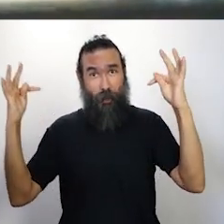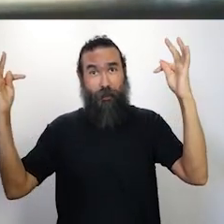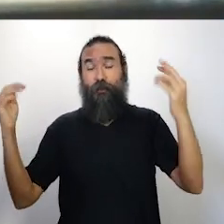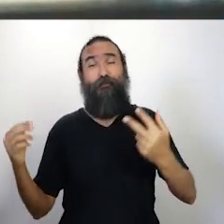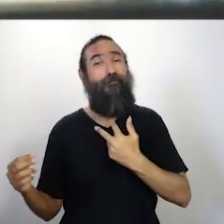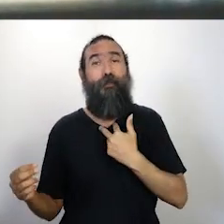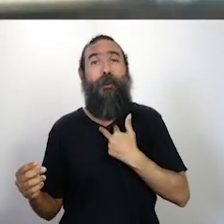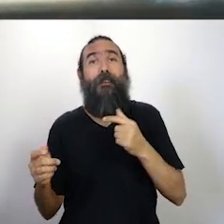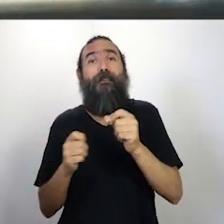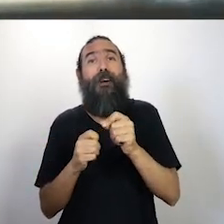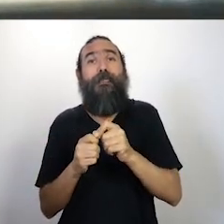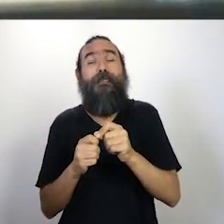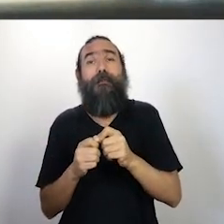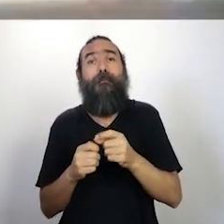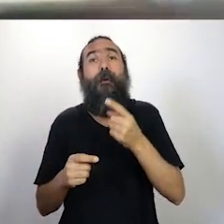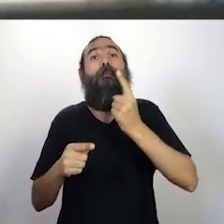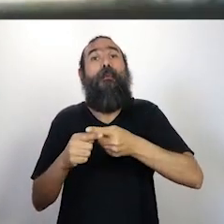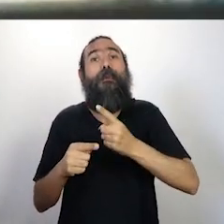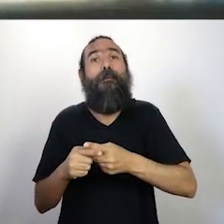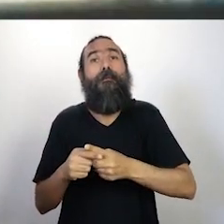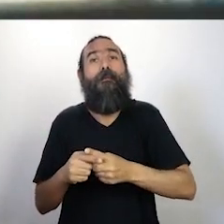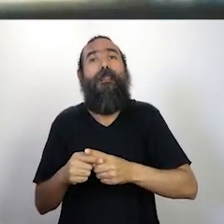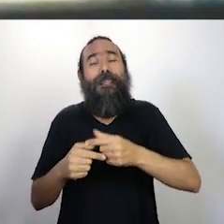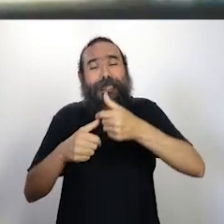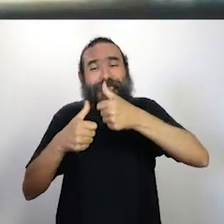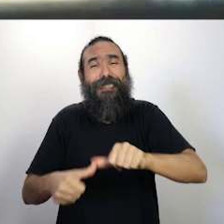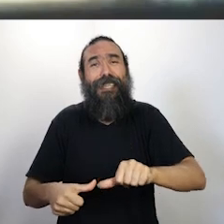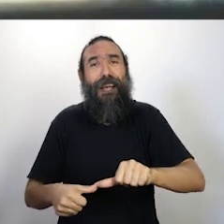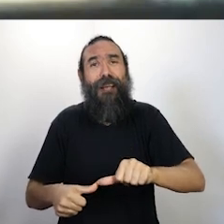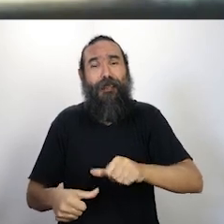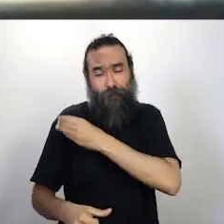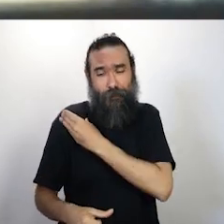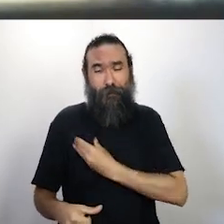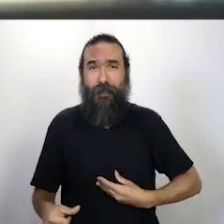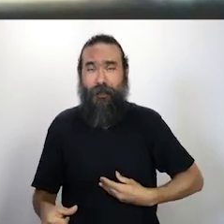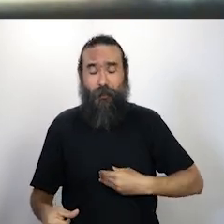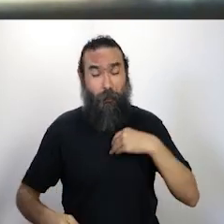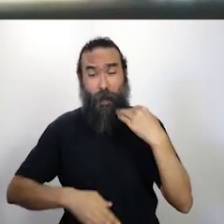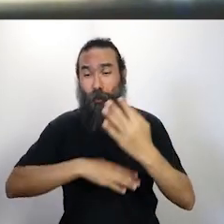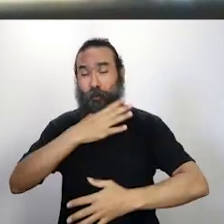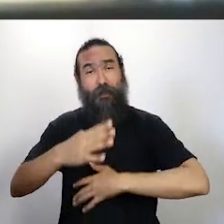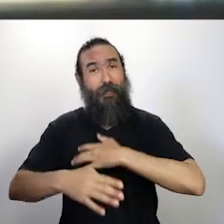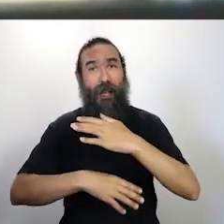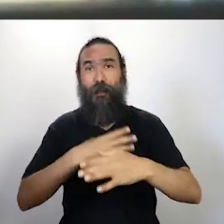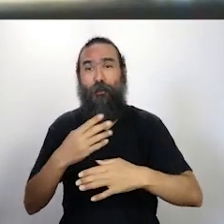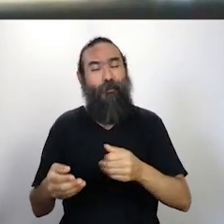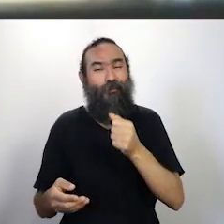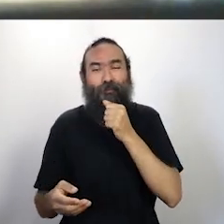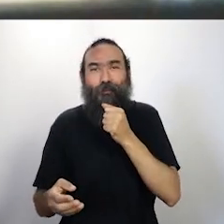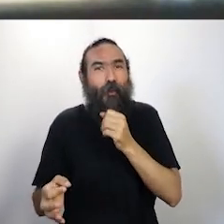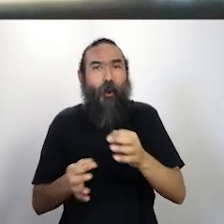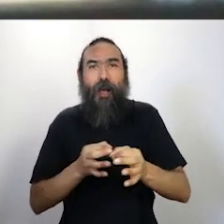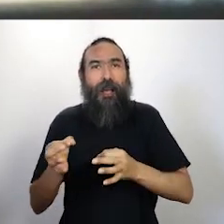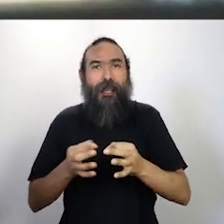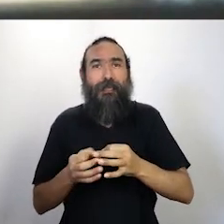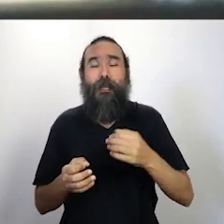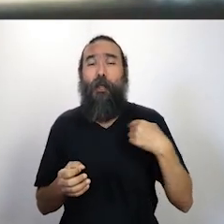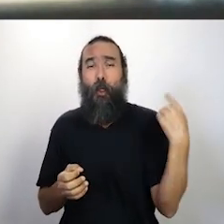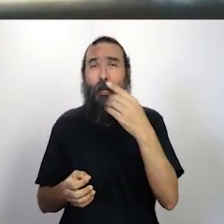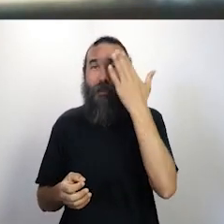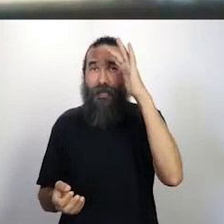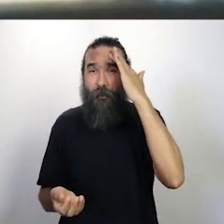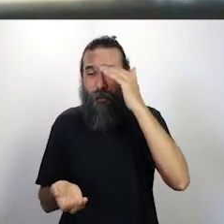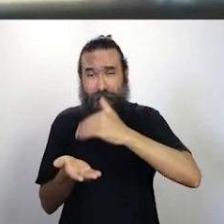assim primeiro que houve uma desorganização administrativa e nós sabemos que a Secretaria de Especial de Cultura não tem como operar a